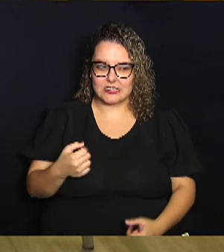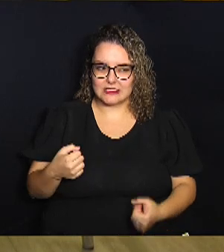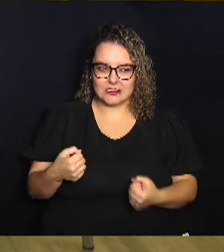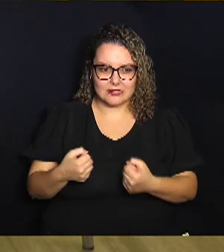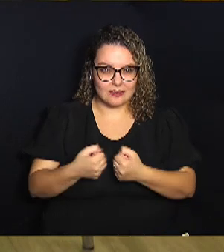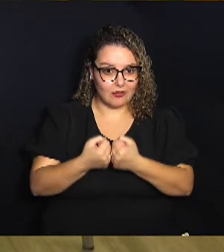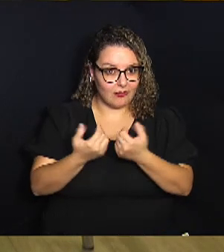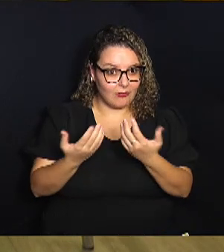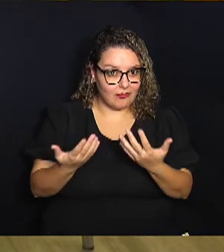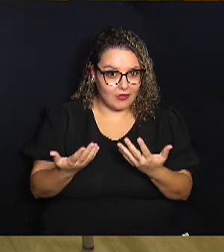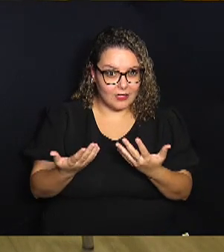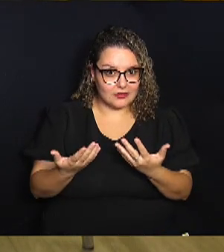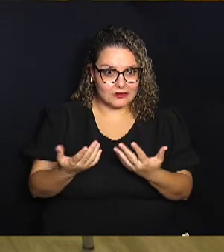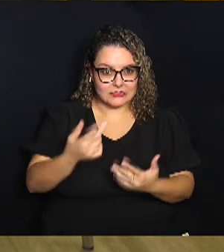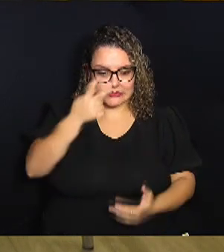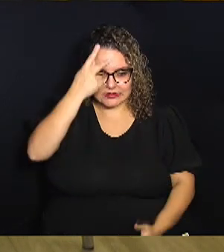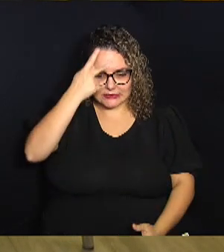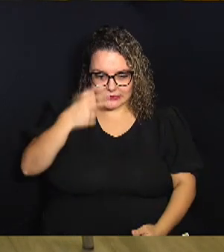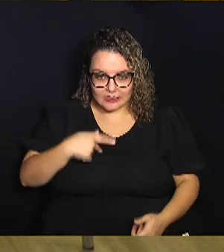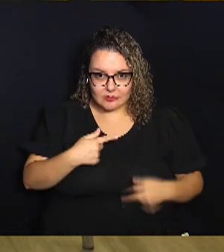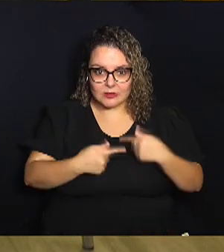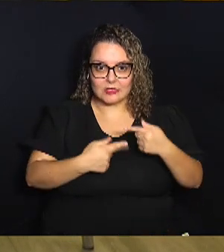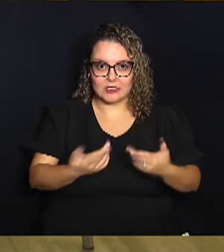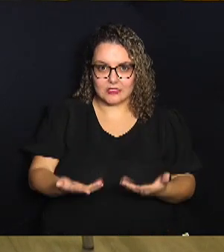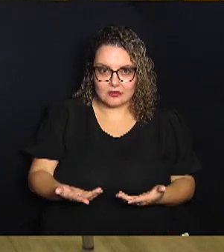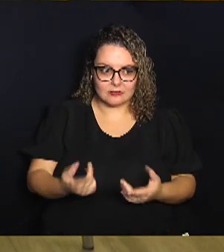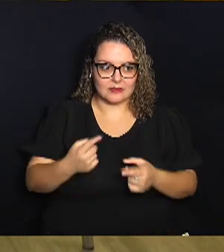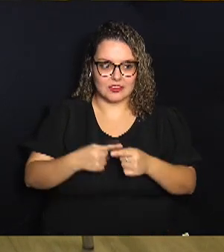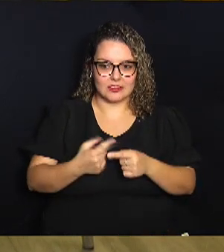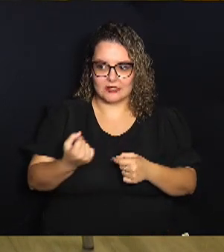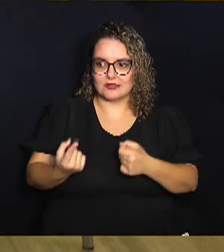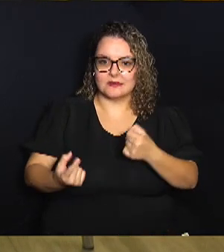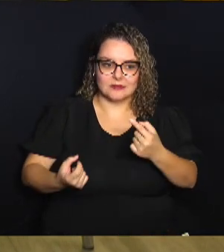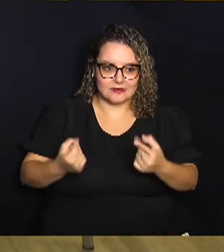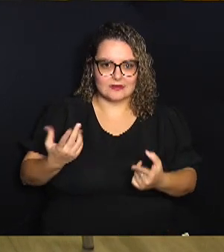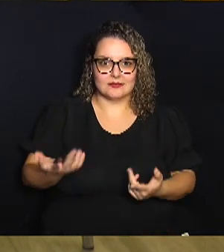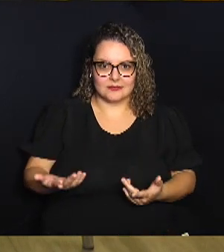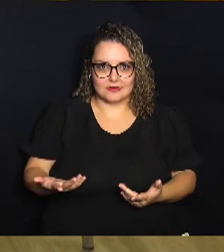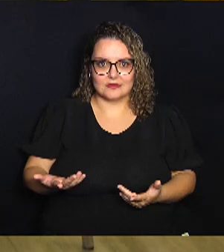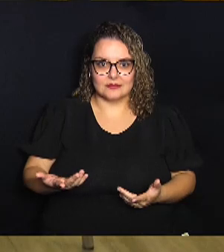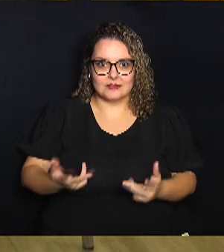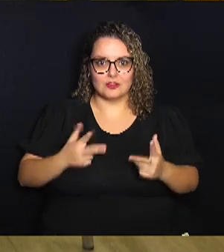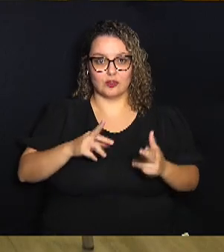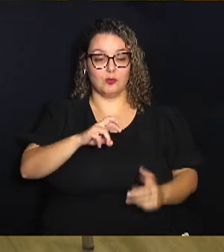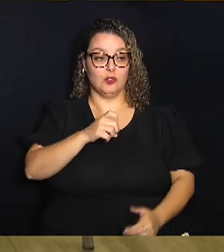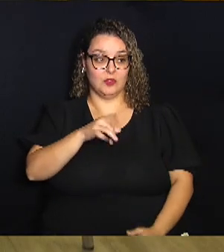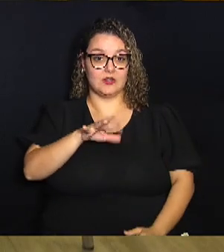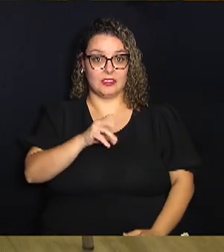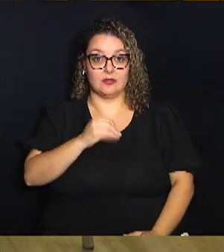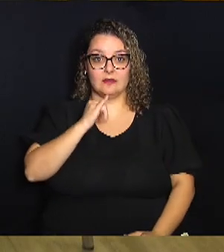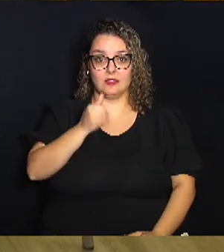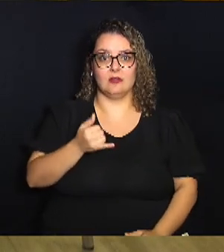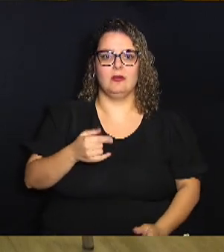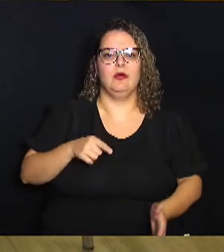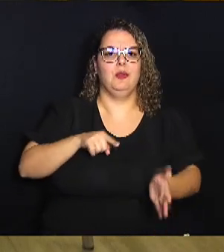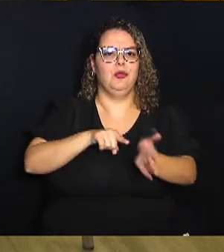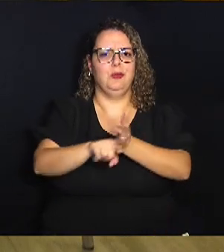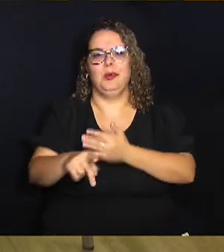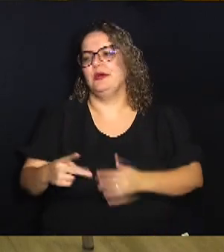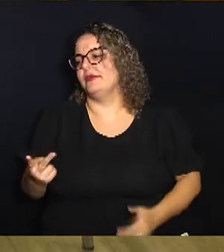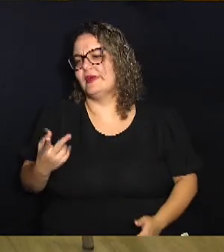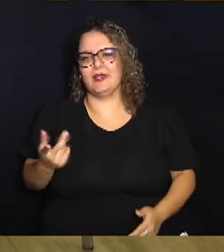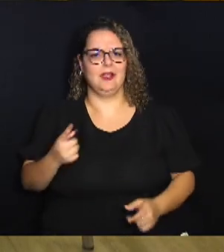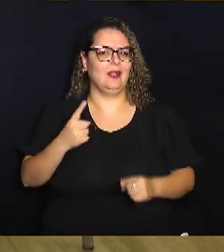conflito da própria geração, né? Porque alguns ainda, como o Rodrigo falou, questiona lá o valor.